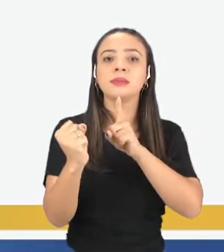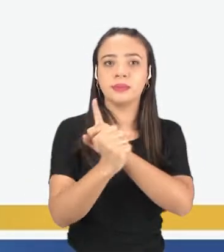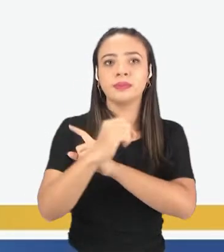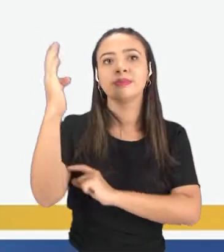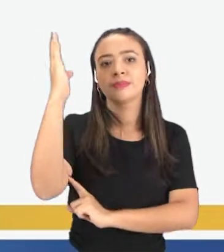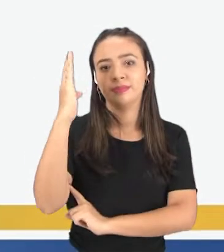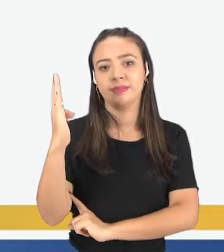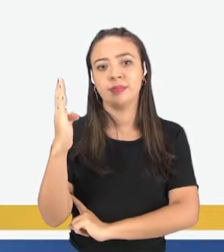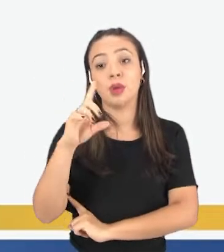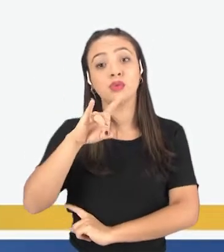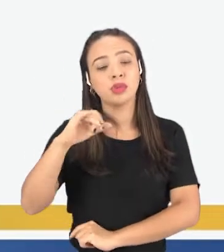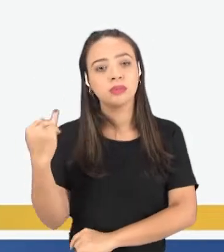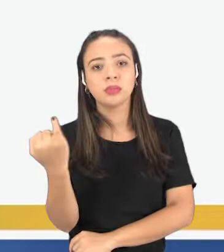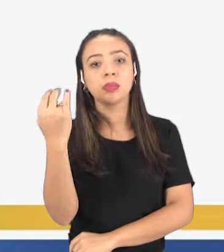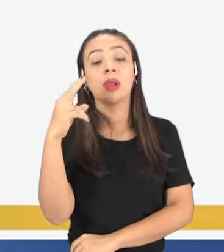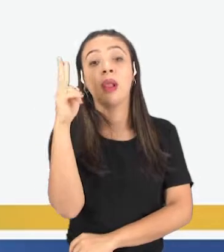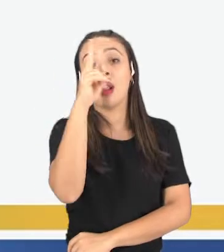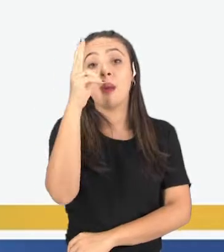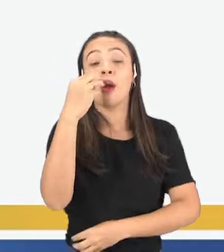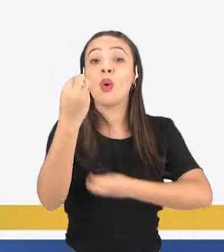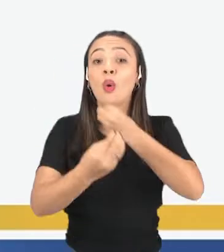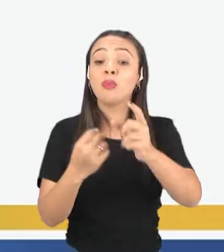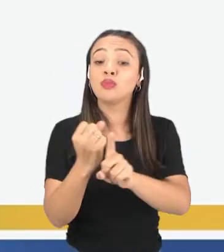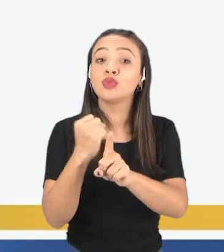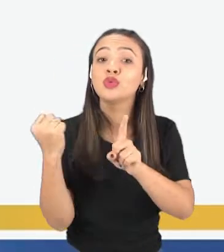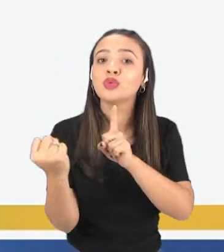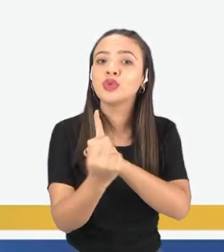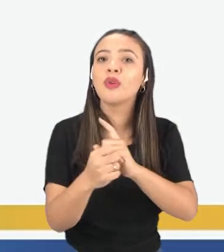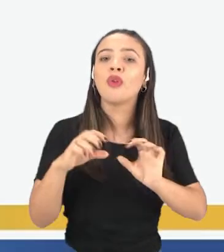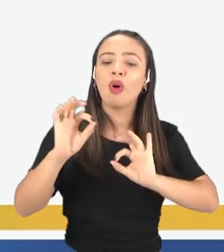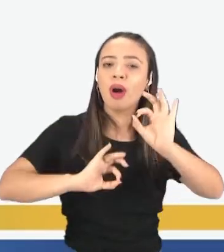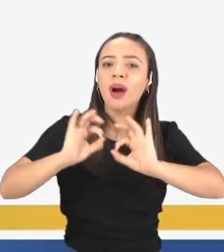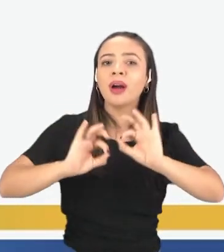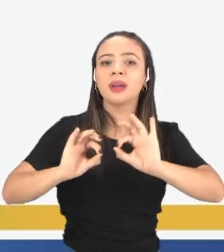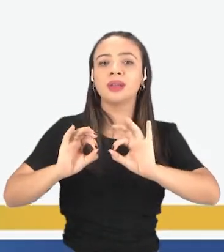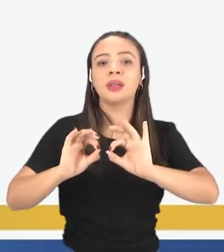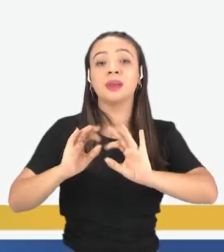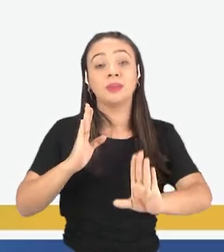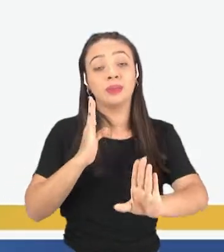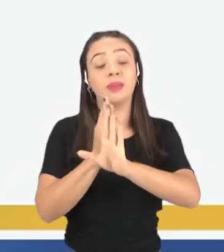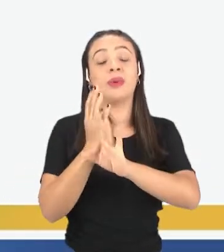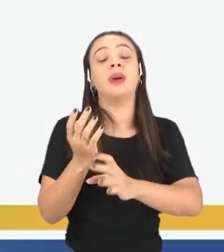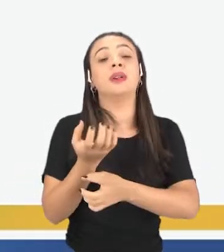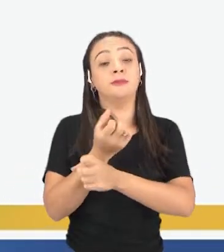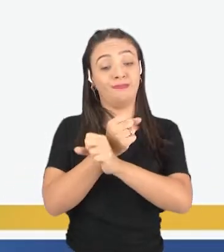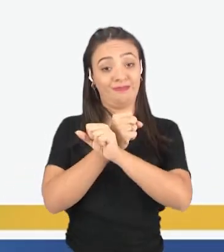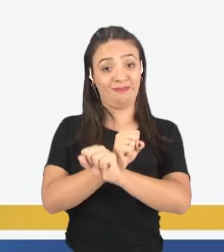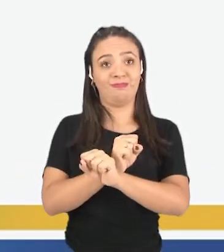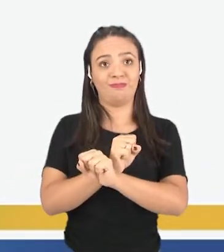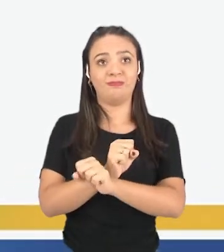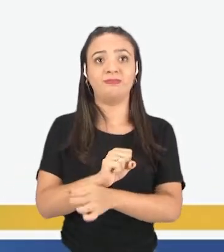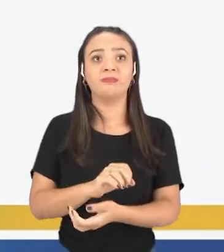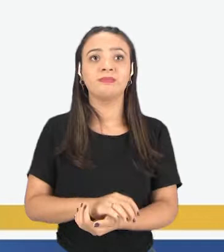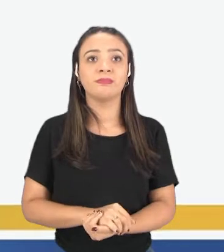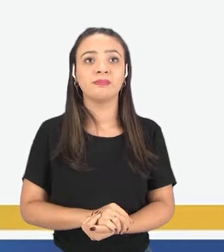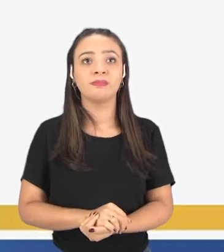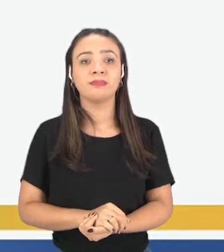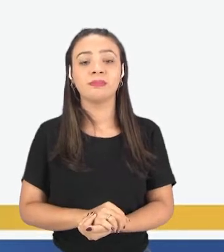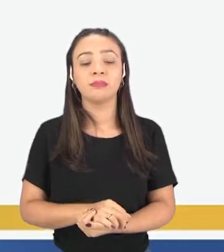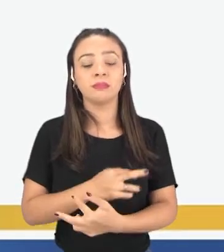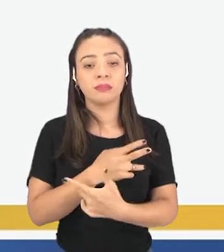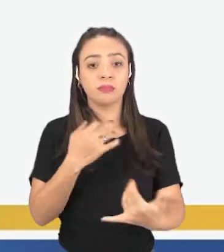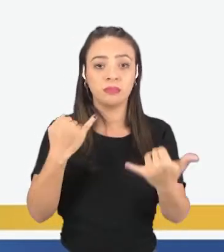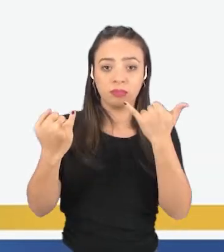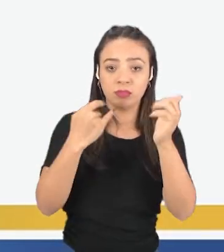para relembrarmos que a nossa sociedade foi construída por meio da escravidão. Dia da Consciência Negra. Dados apontam